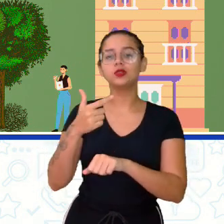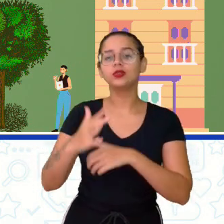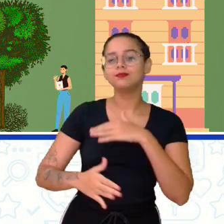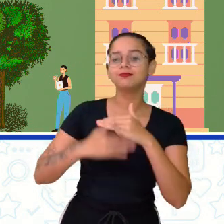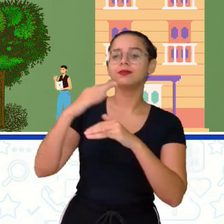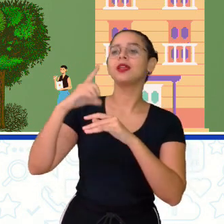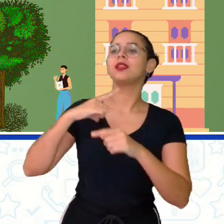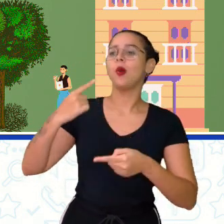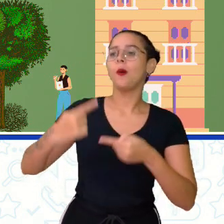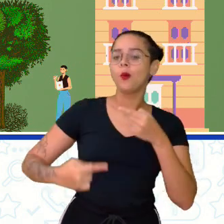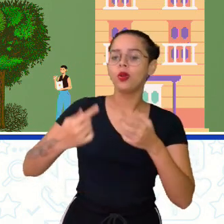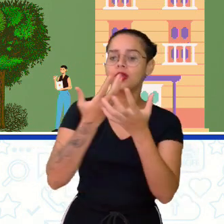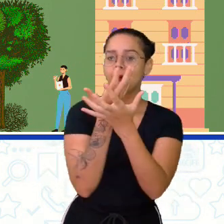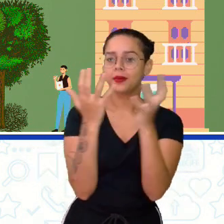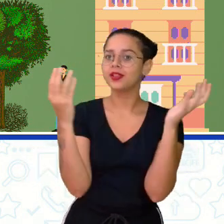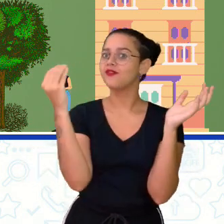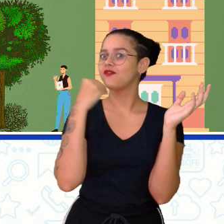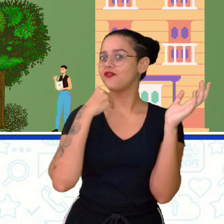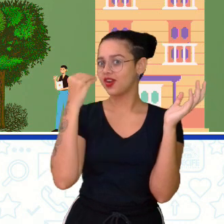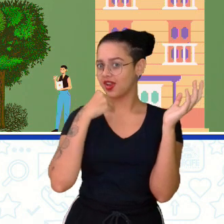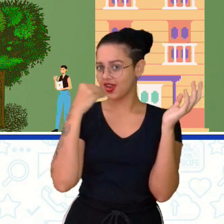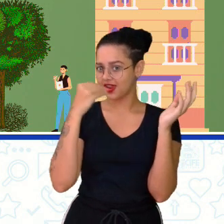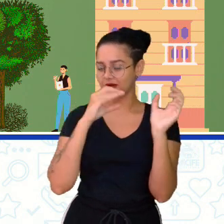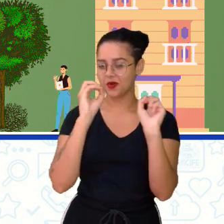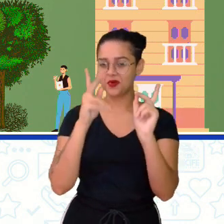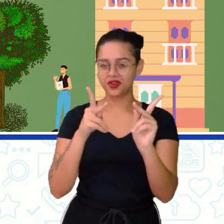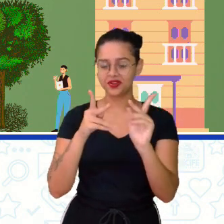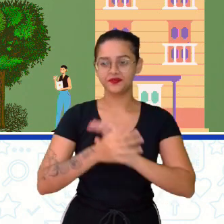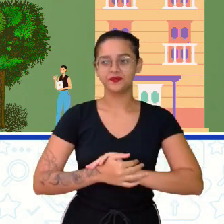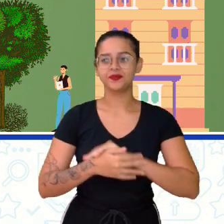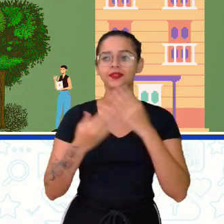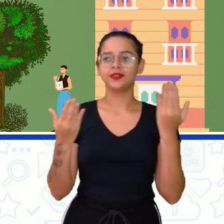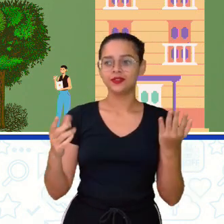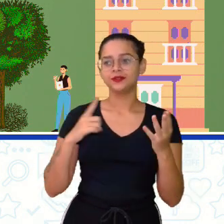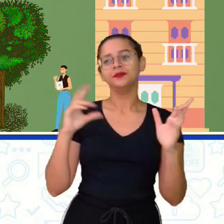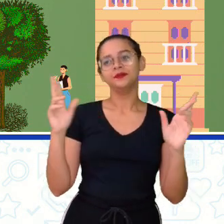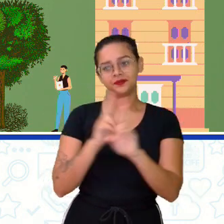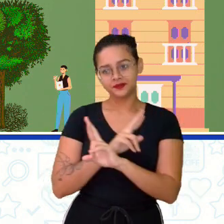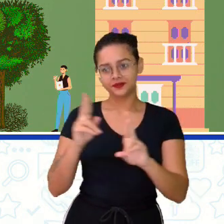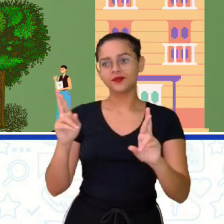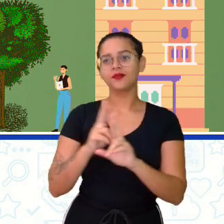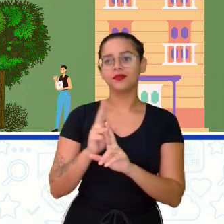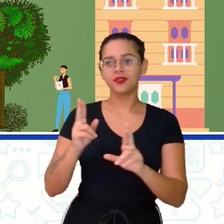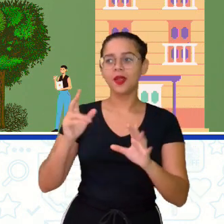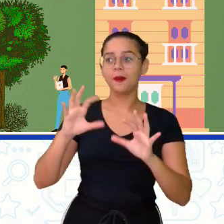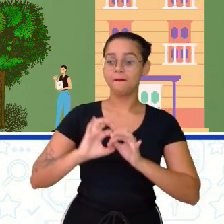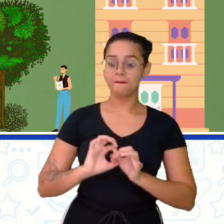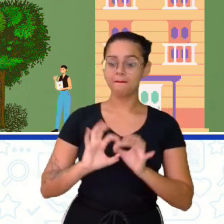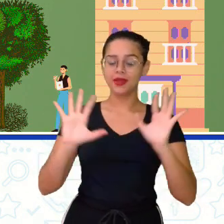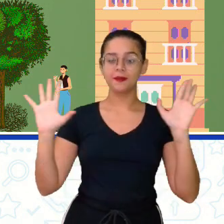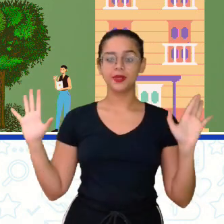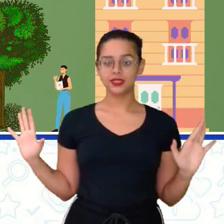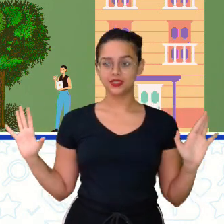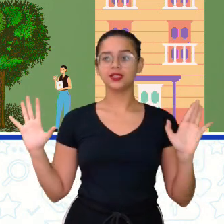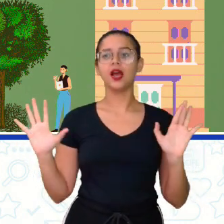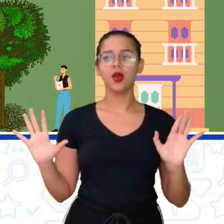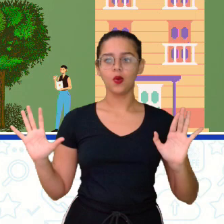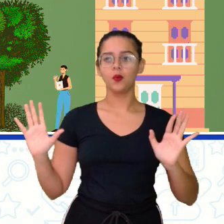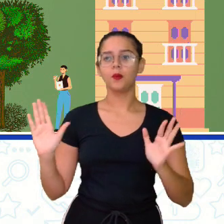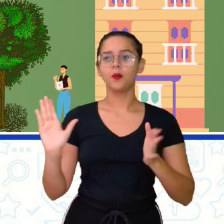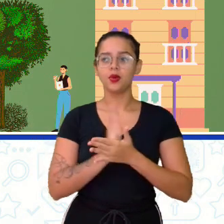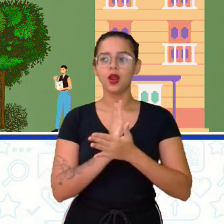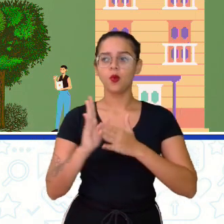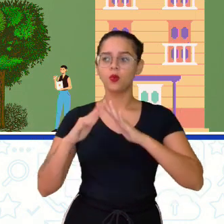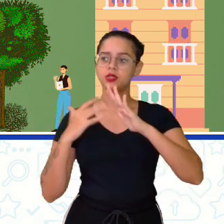uma política ambiental fraca, beleza? E aí tem relação com essa permissão para que